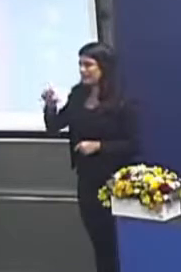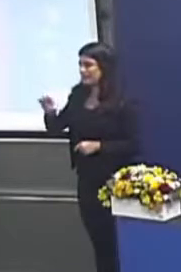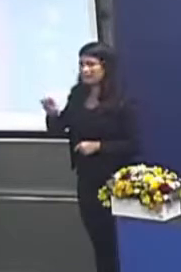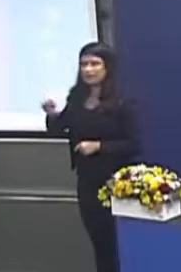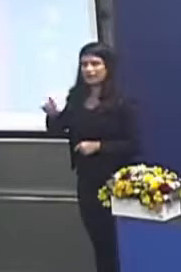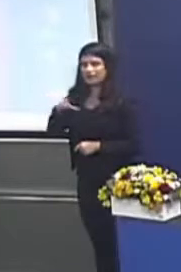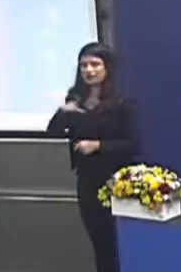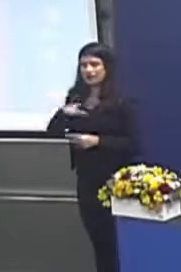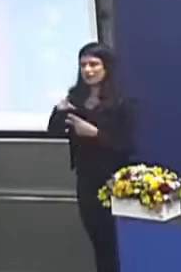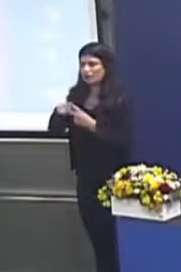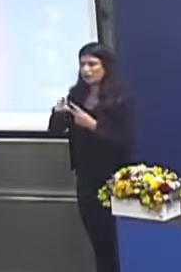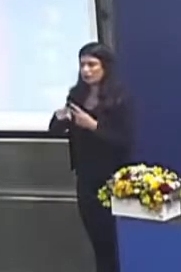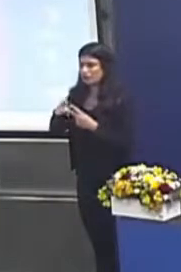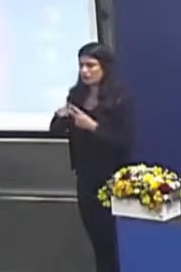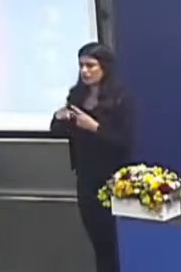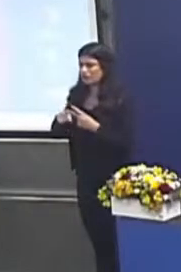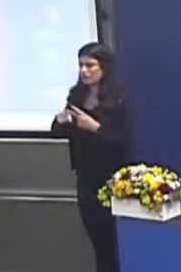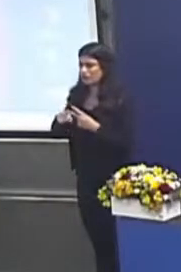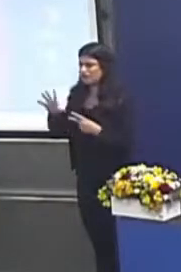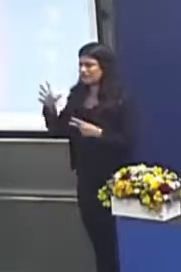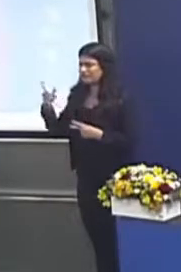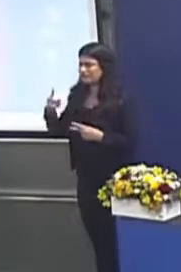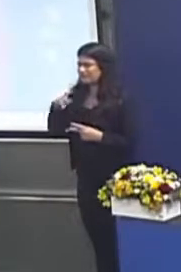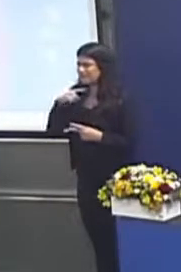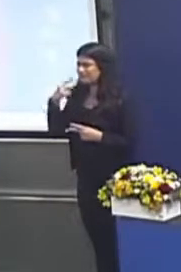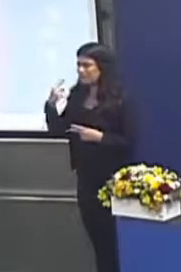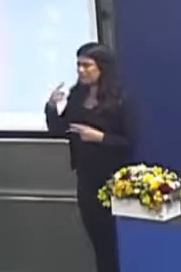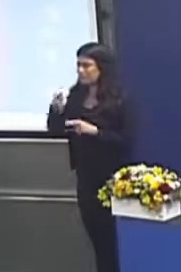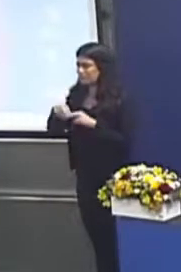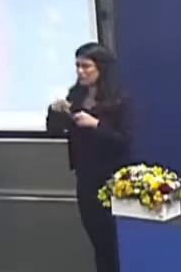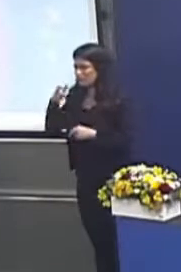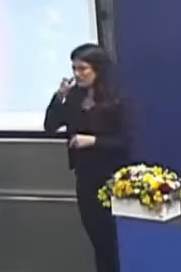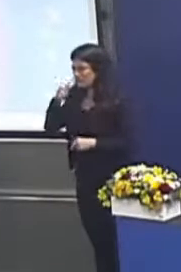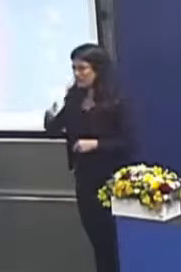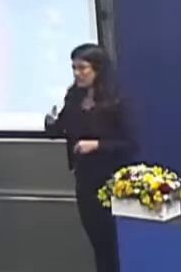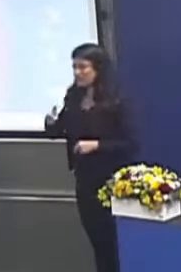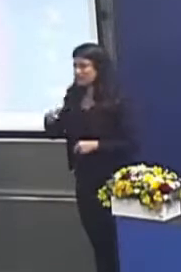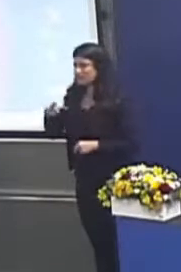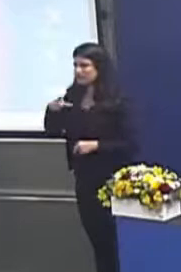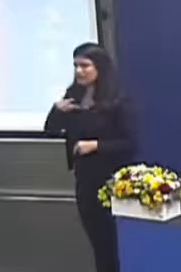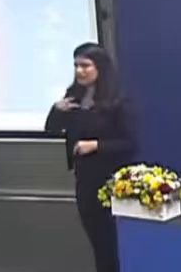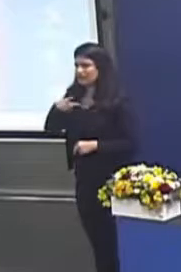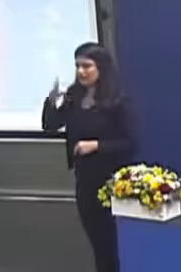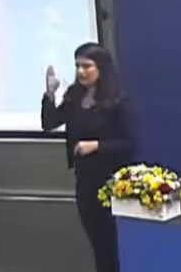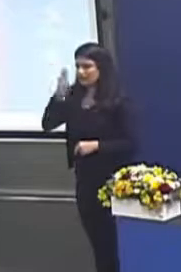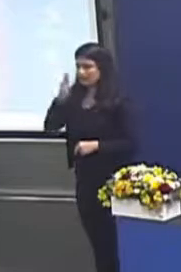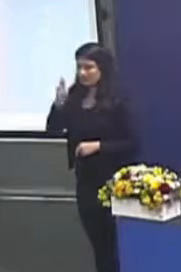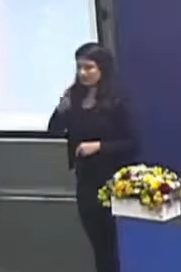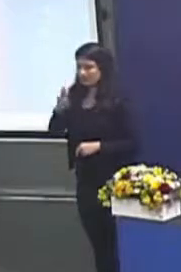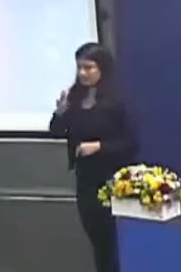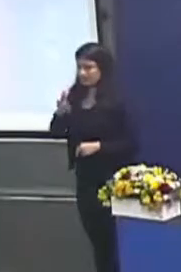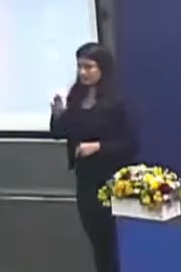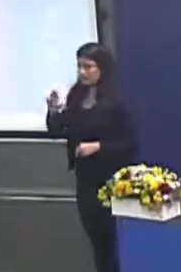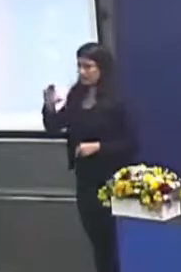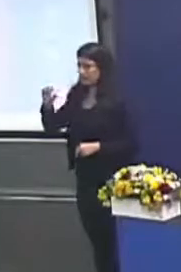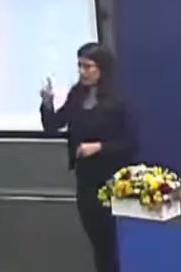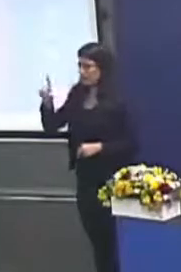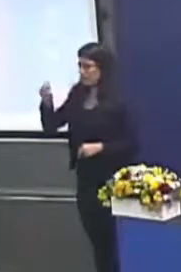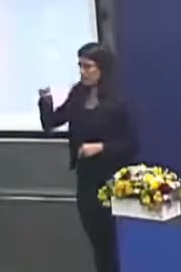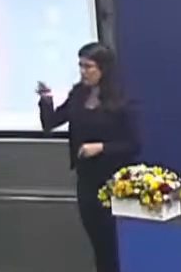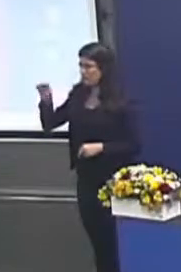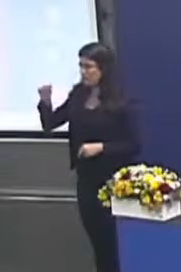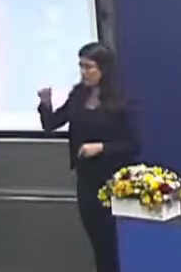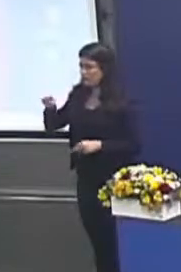foram assassinados pelos interesses que existem na fronteira do Brasil com Colômbia e Peru,